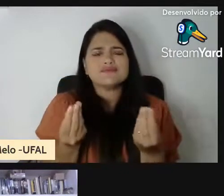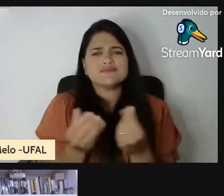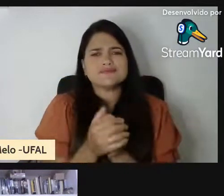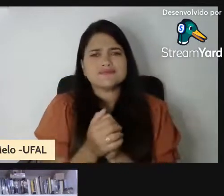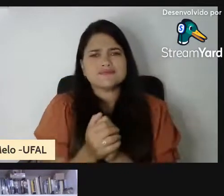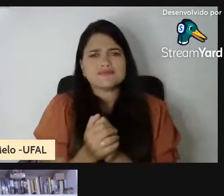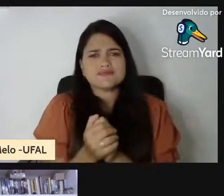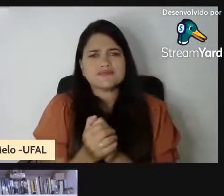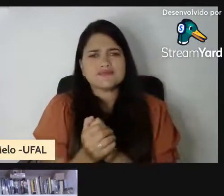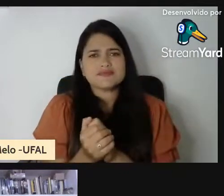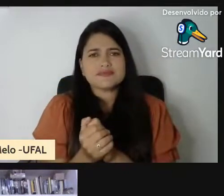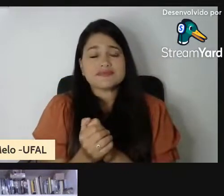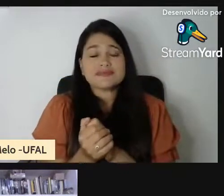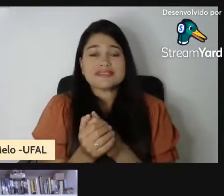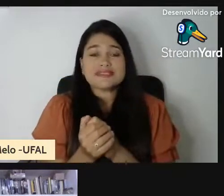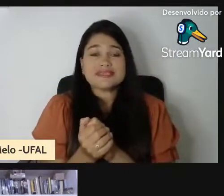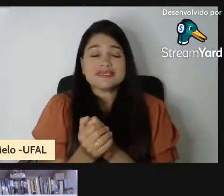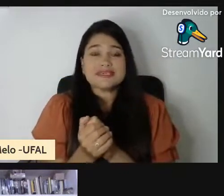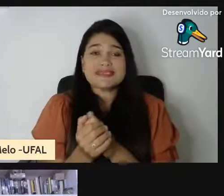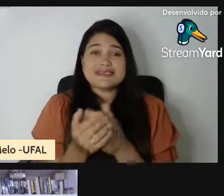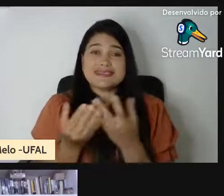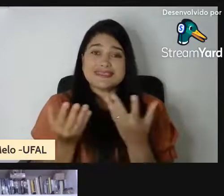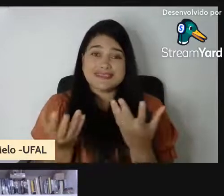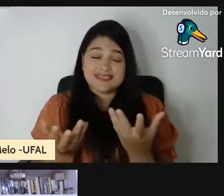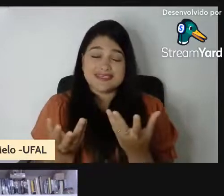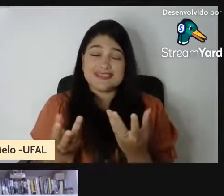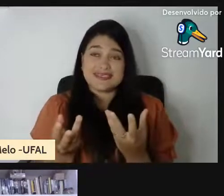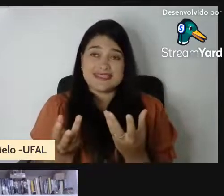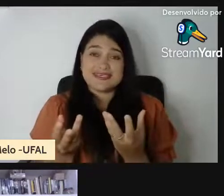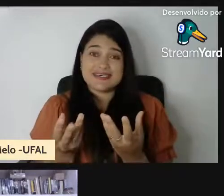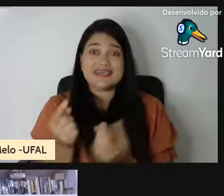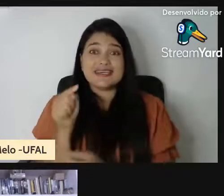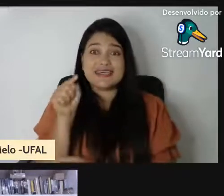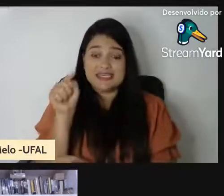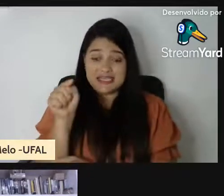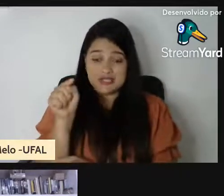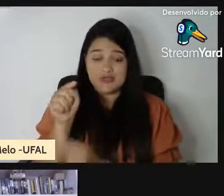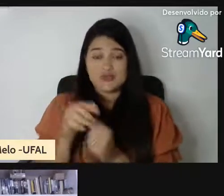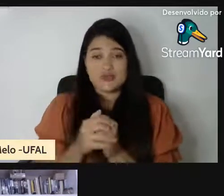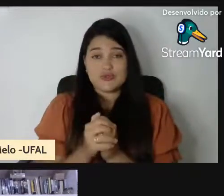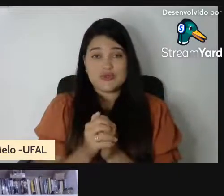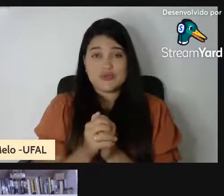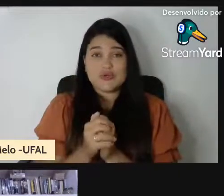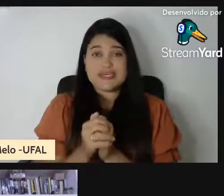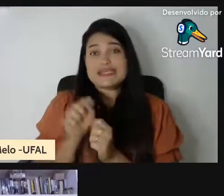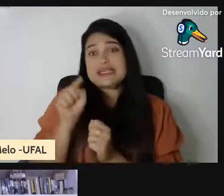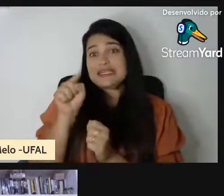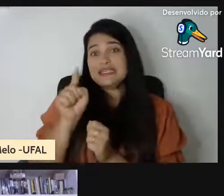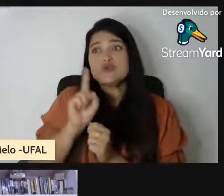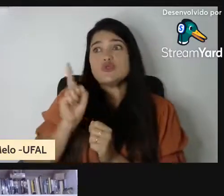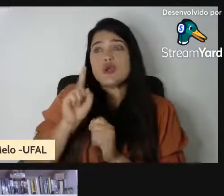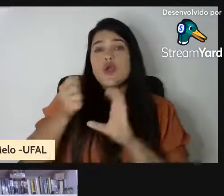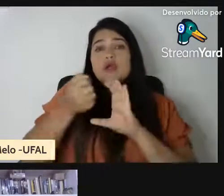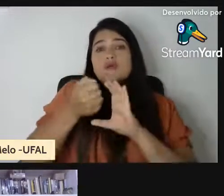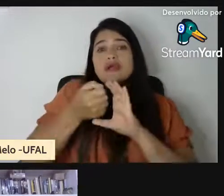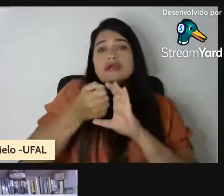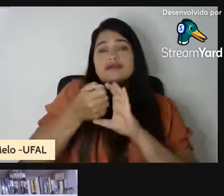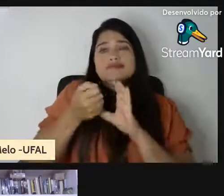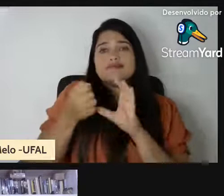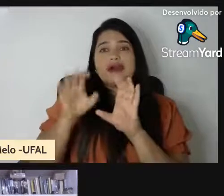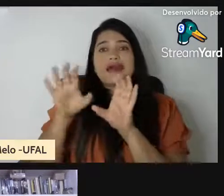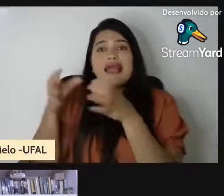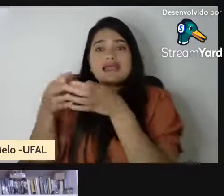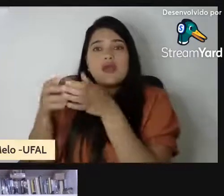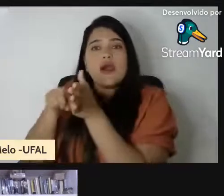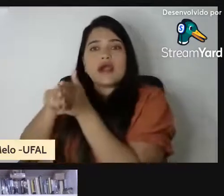Bom, esse é um tema, né? Eu não vou dizer uma categoria de análise, mas acho que para quem está